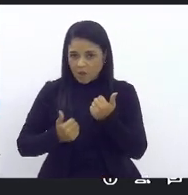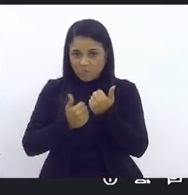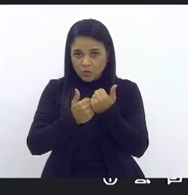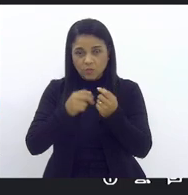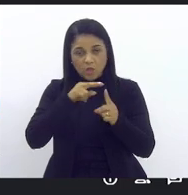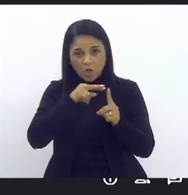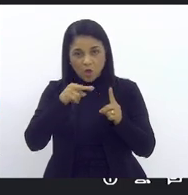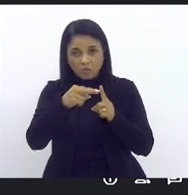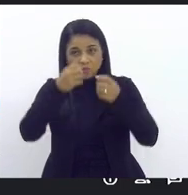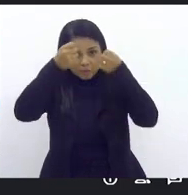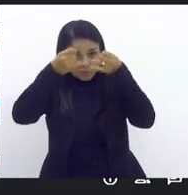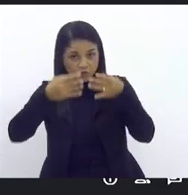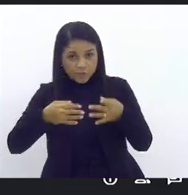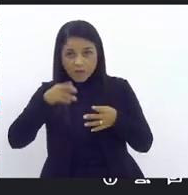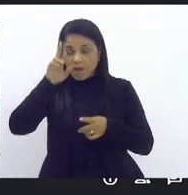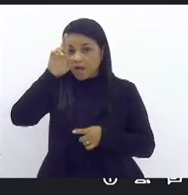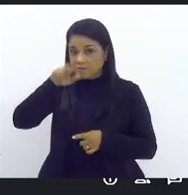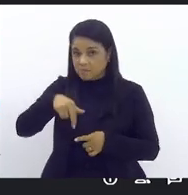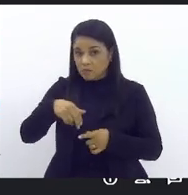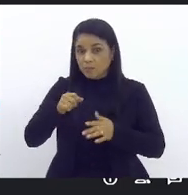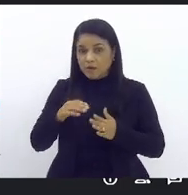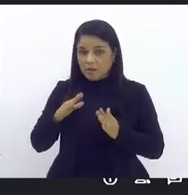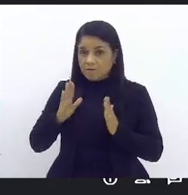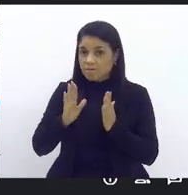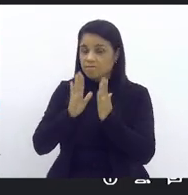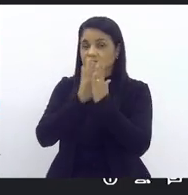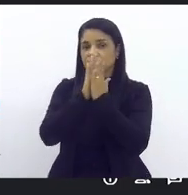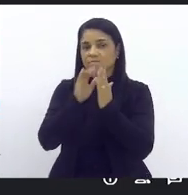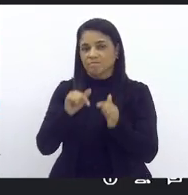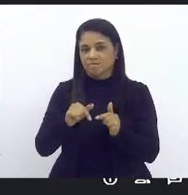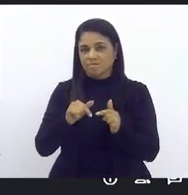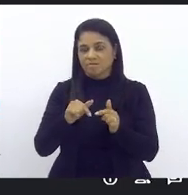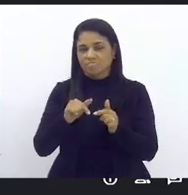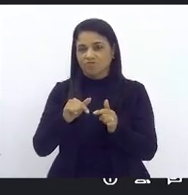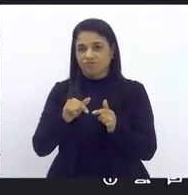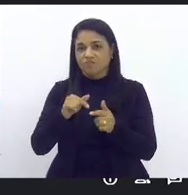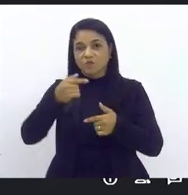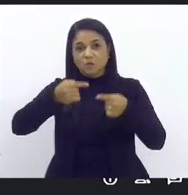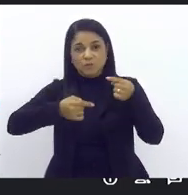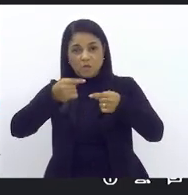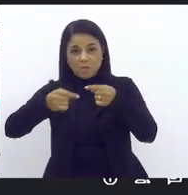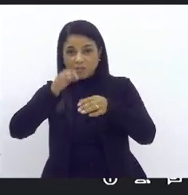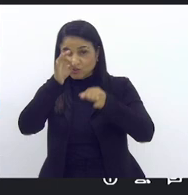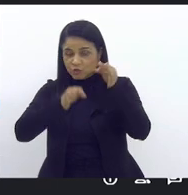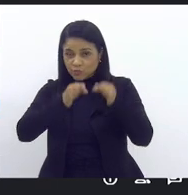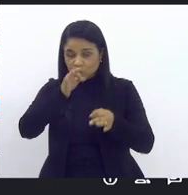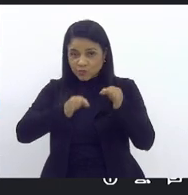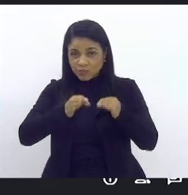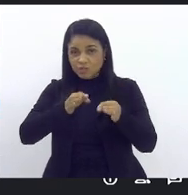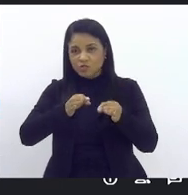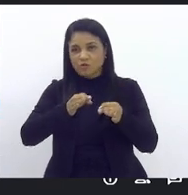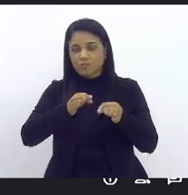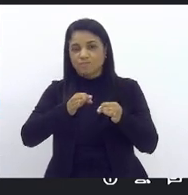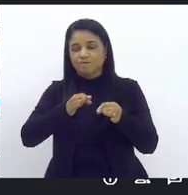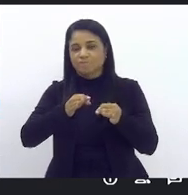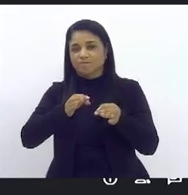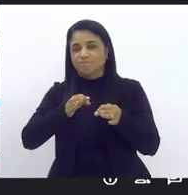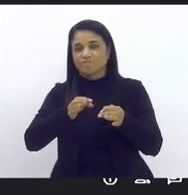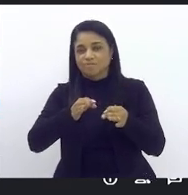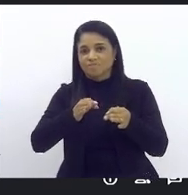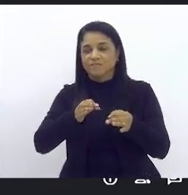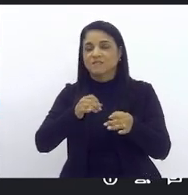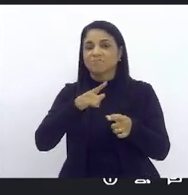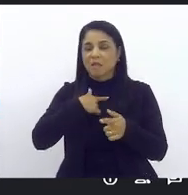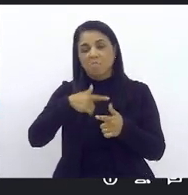Eu preciso explicar as razões disso para que a gente possa enfrentar, porque esse debate jurídico é o que ali na ponta da lança